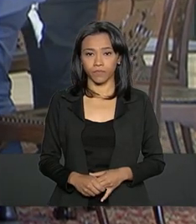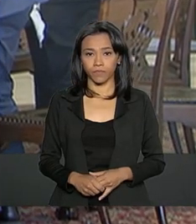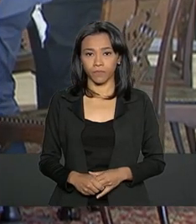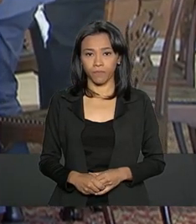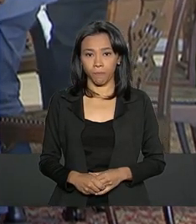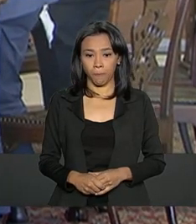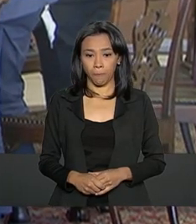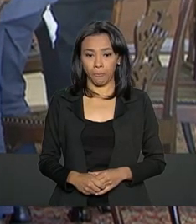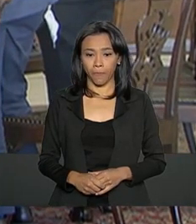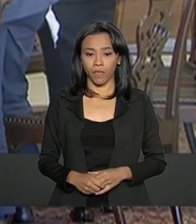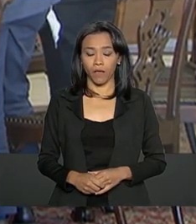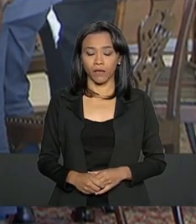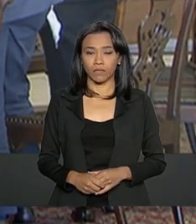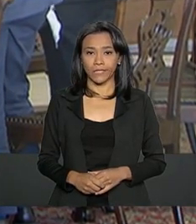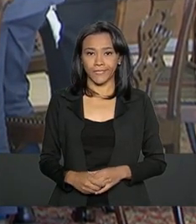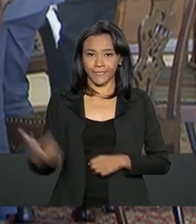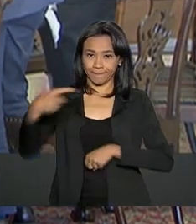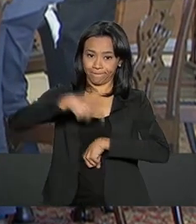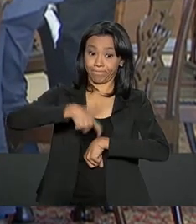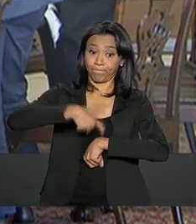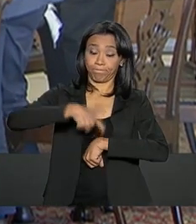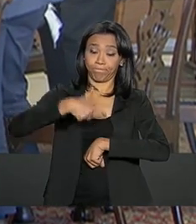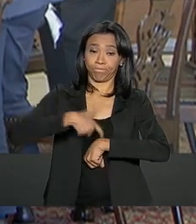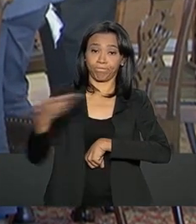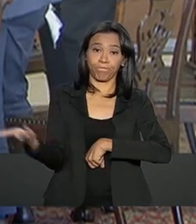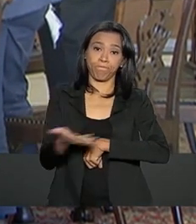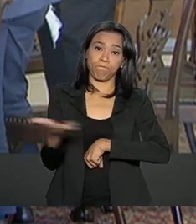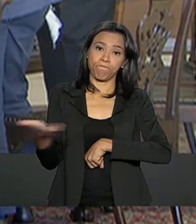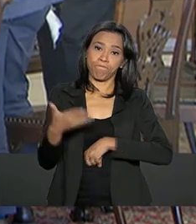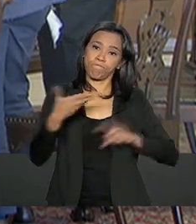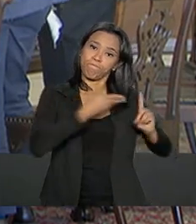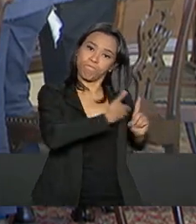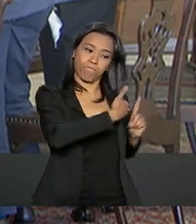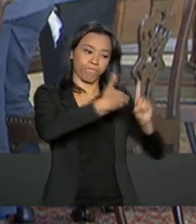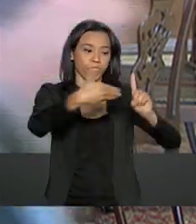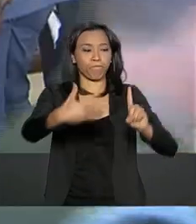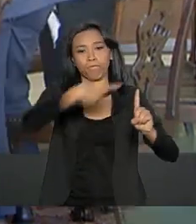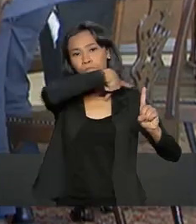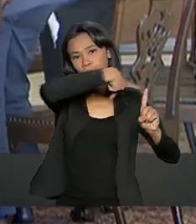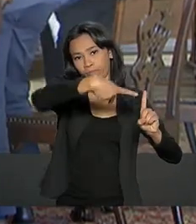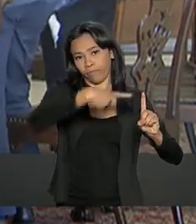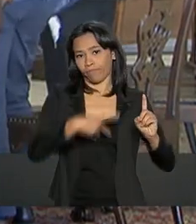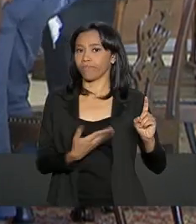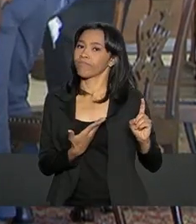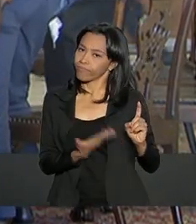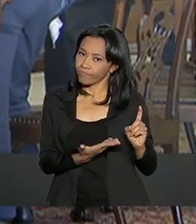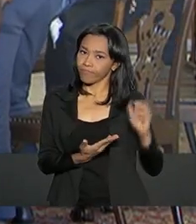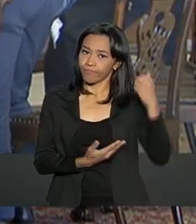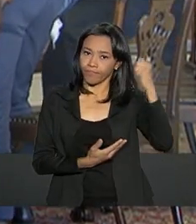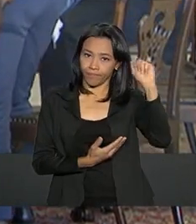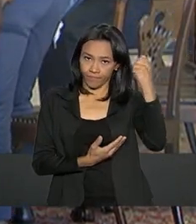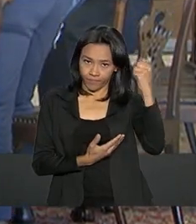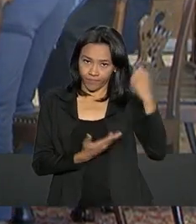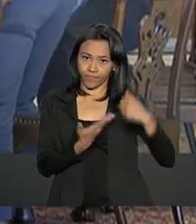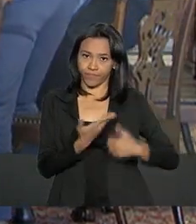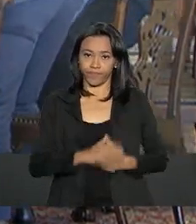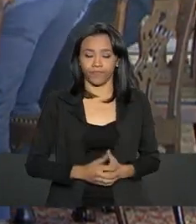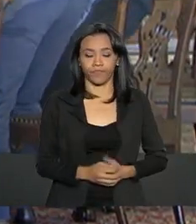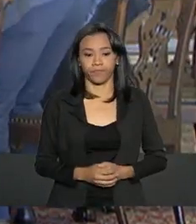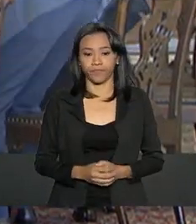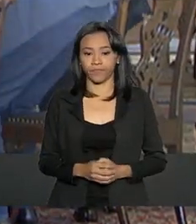Neste momento, fará uso da palavra o excelentíssimo senhor Maurício Macri, presidente da República